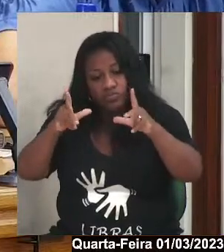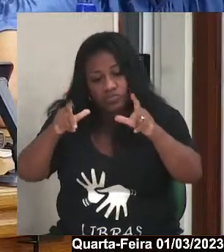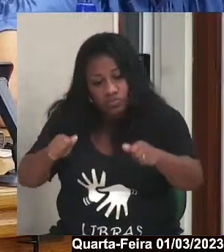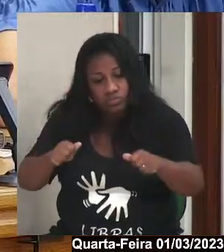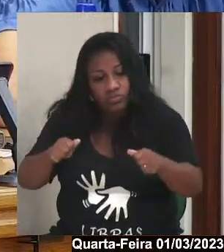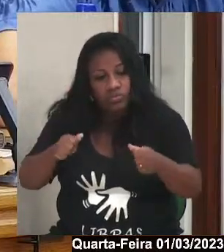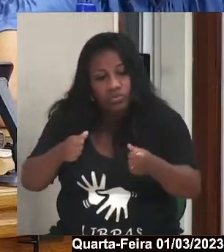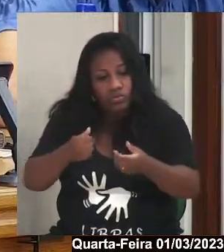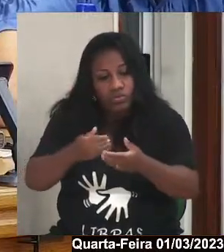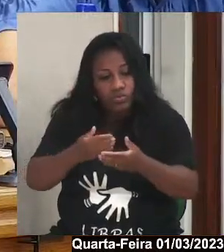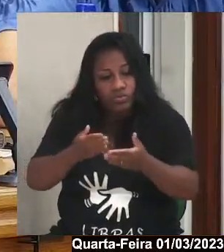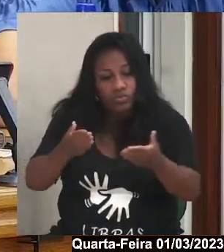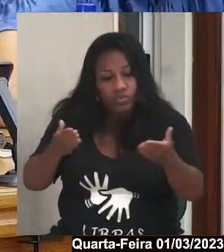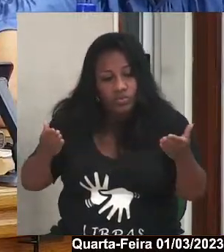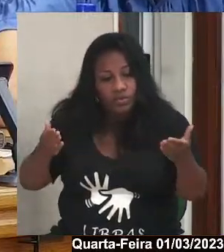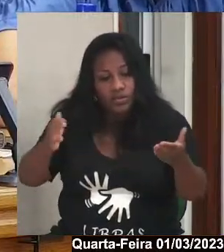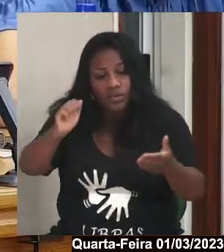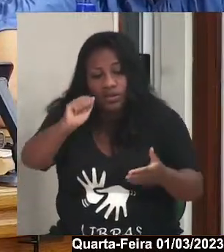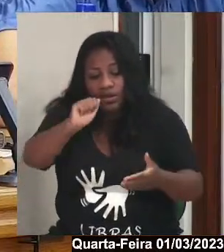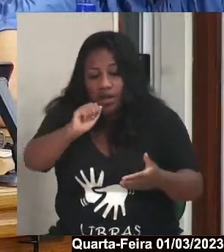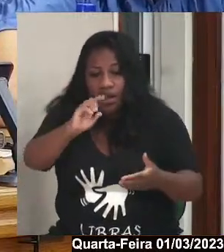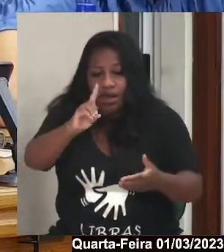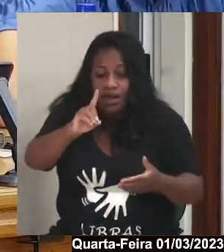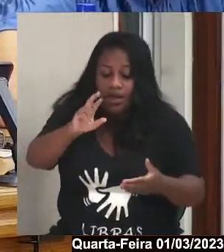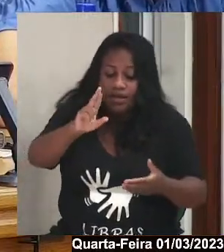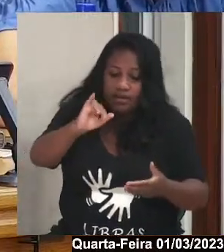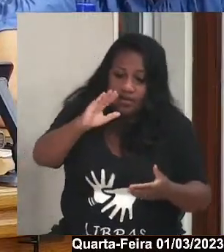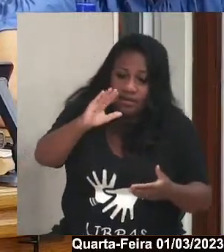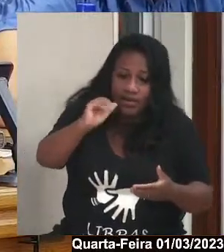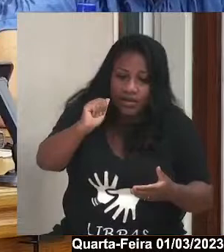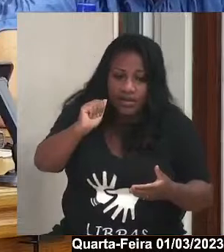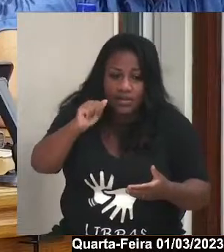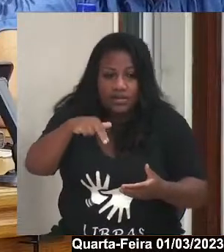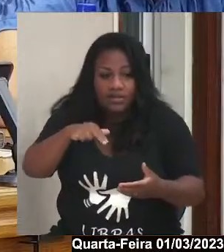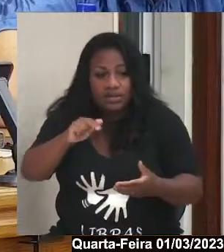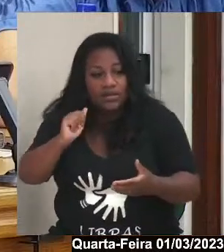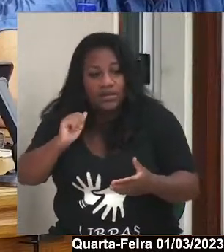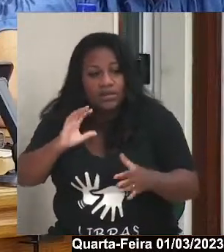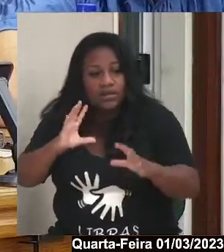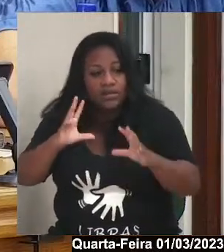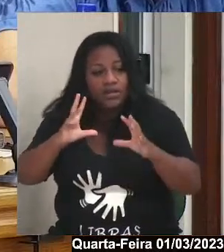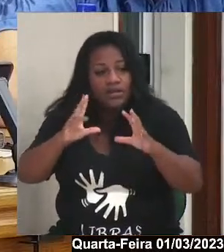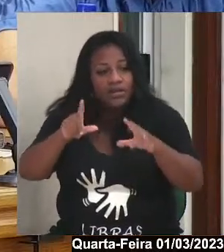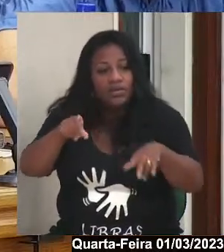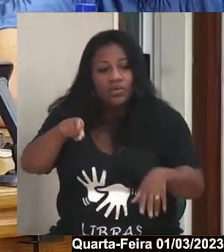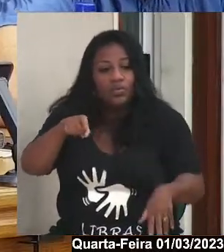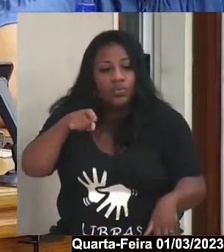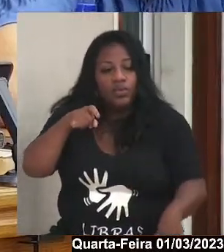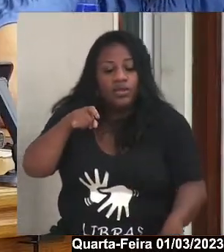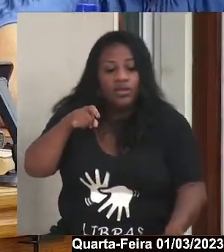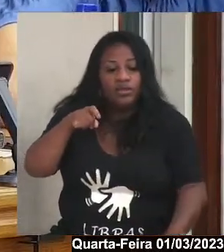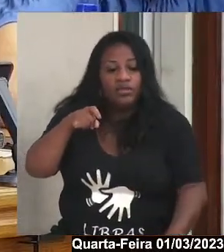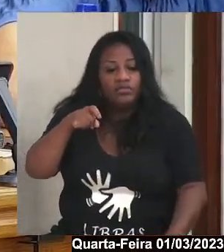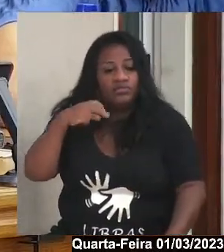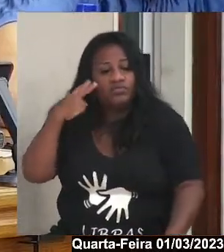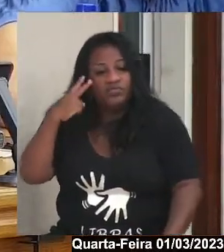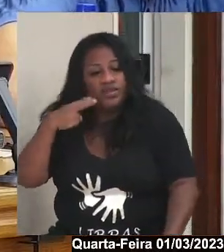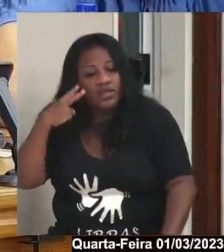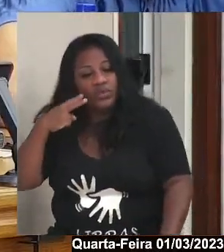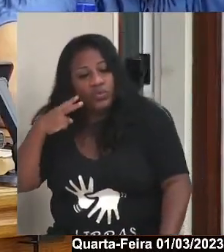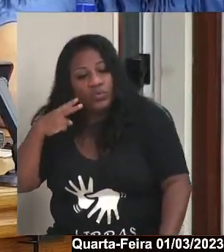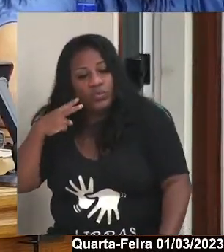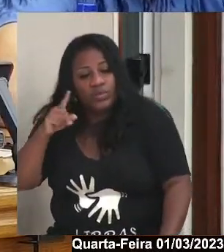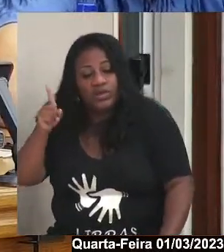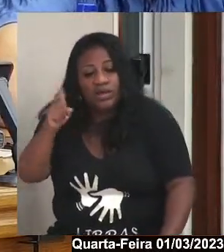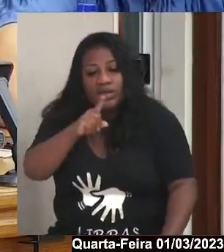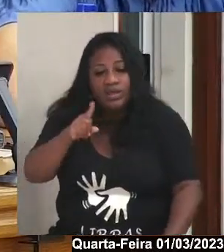nome do Adriano, ex-prefeito Nivaldo Orlando, seu Zuza, o ex-vereador Zezinho do Castilho, estava aqui,